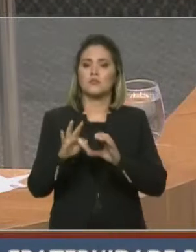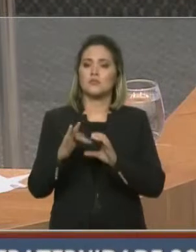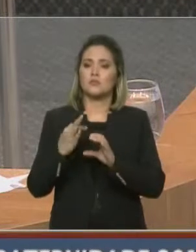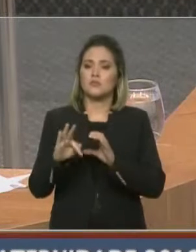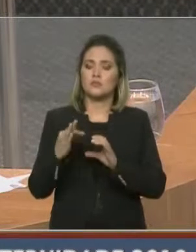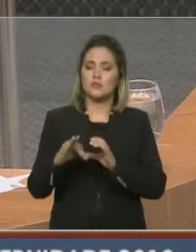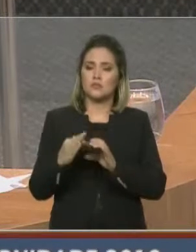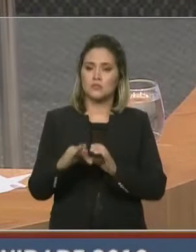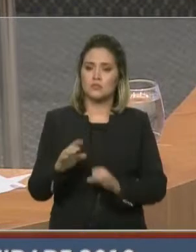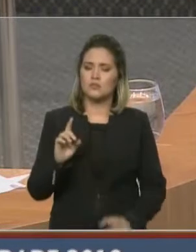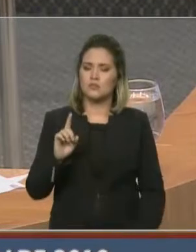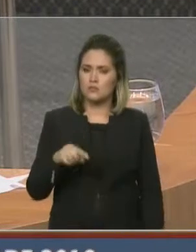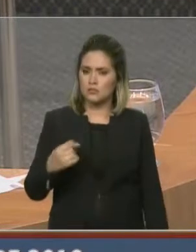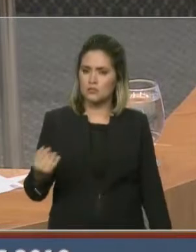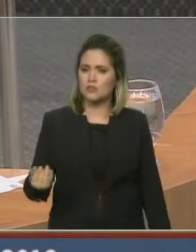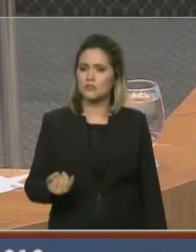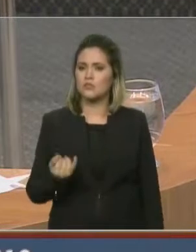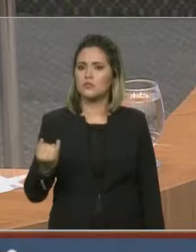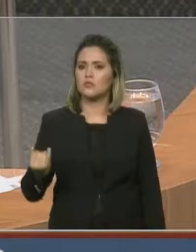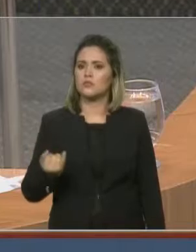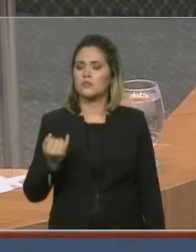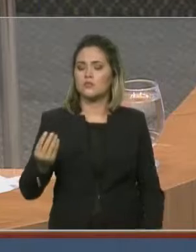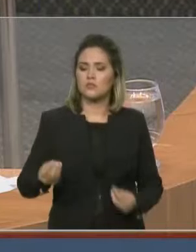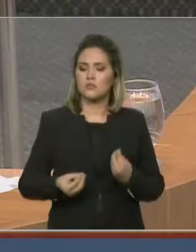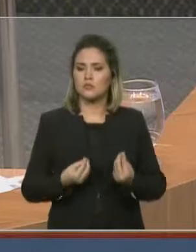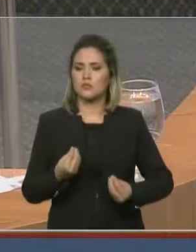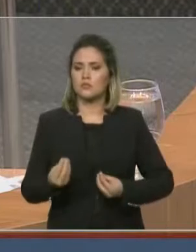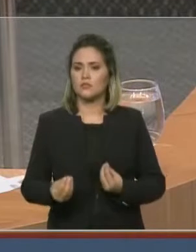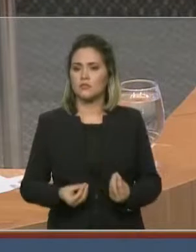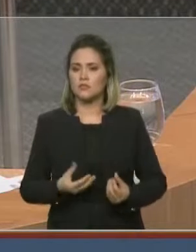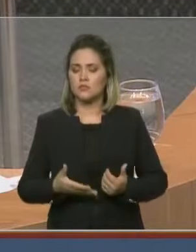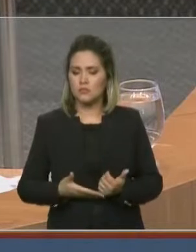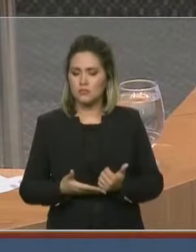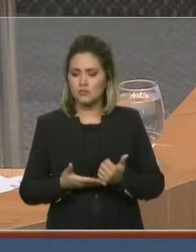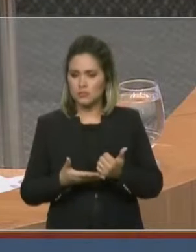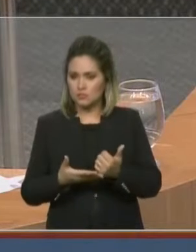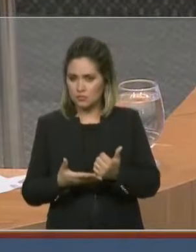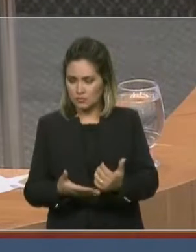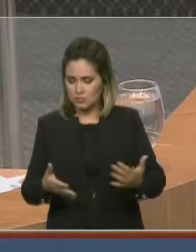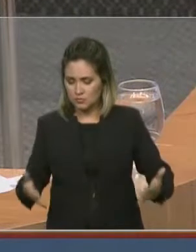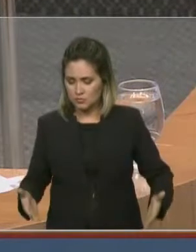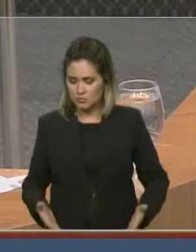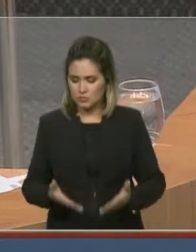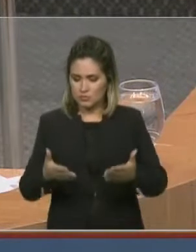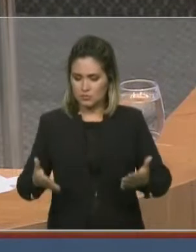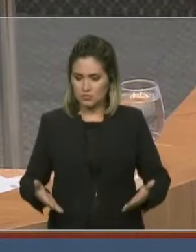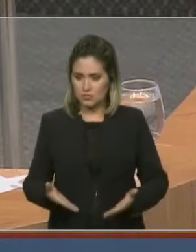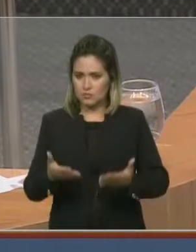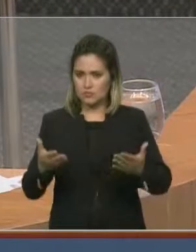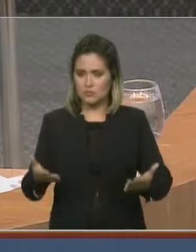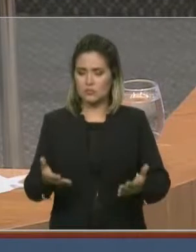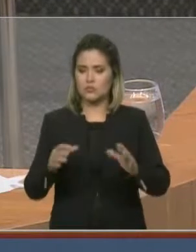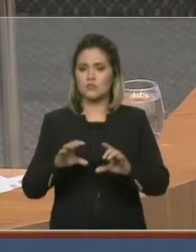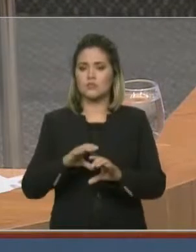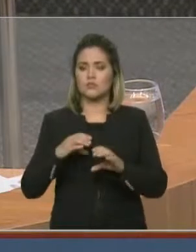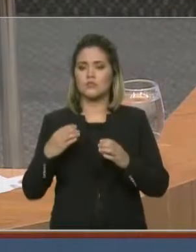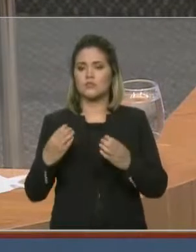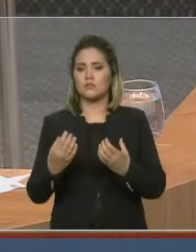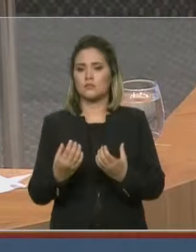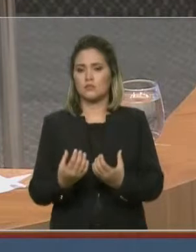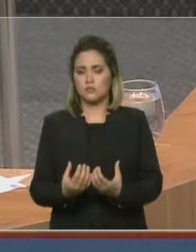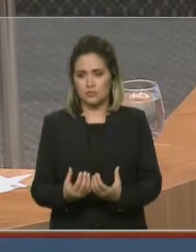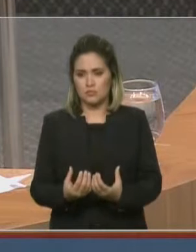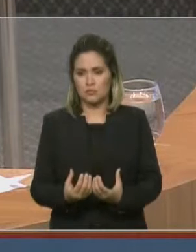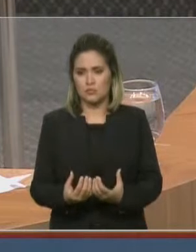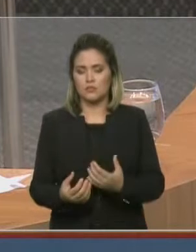uma nobre e importante forma de apoiar e motivar toda a comunidade na medida